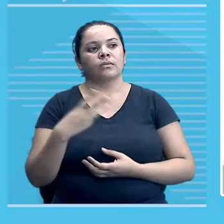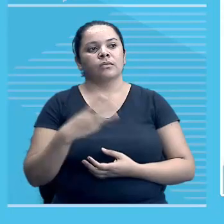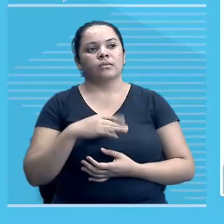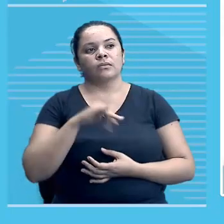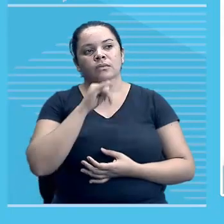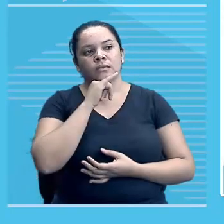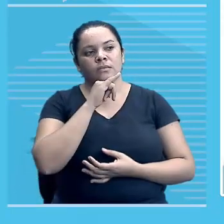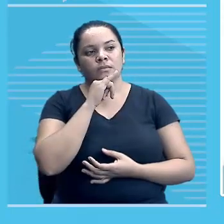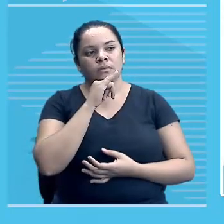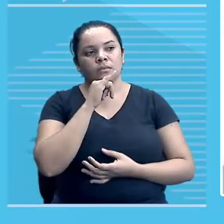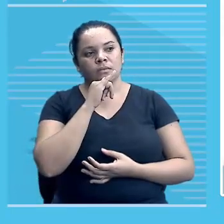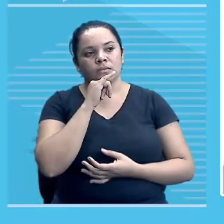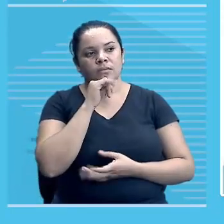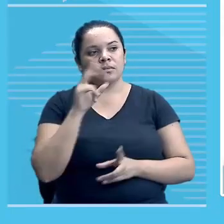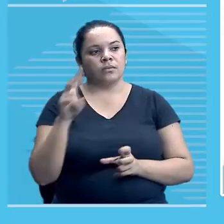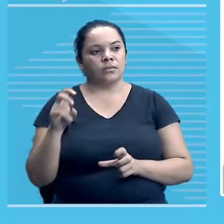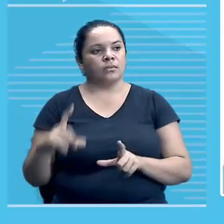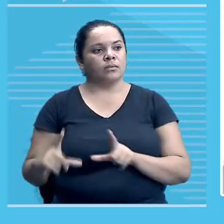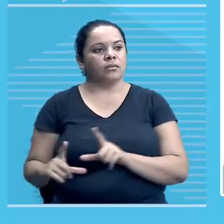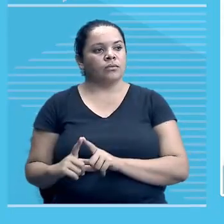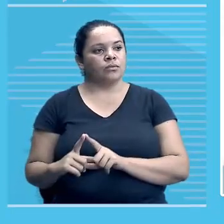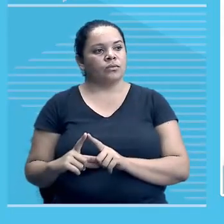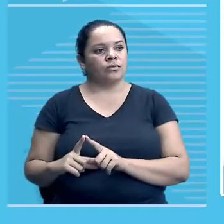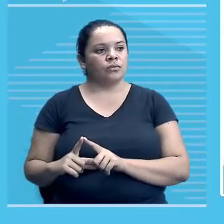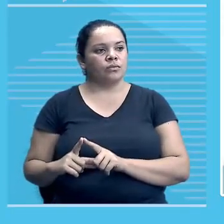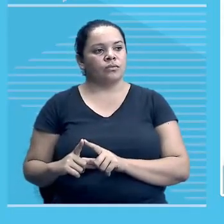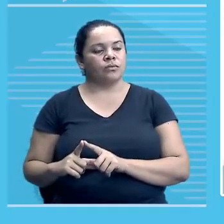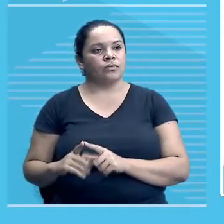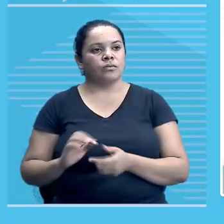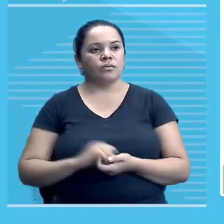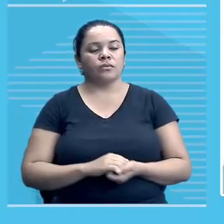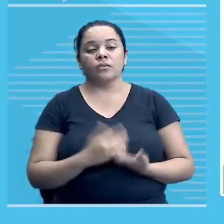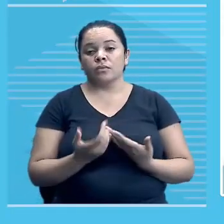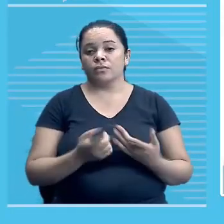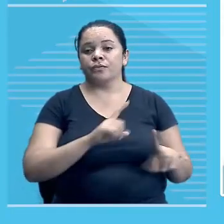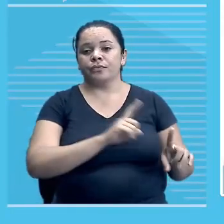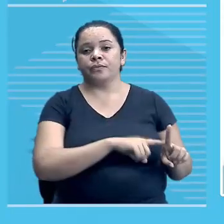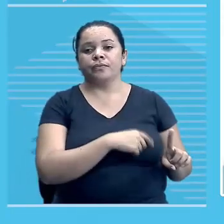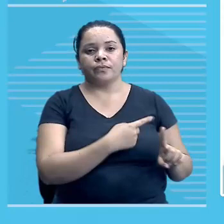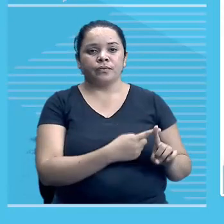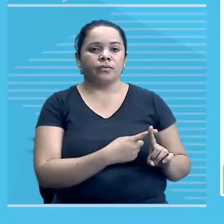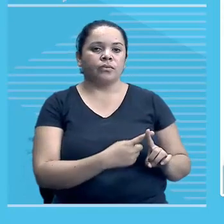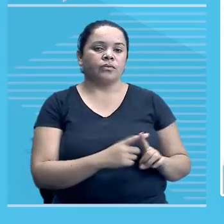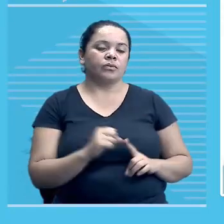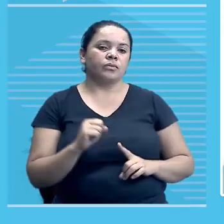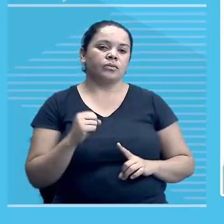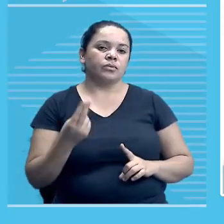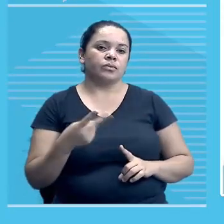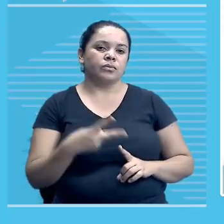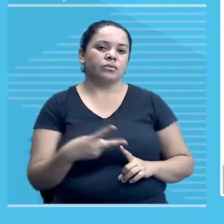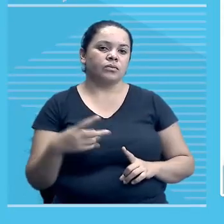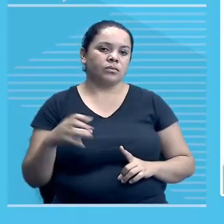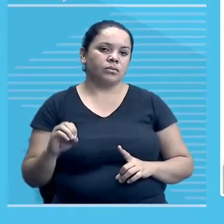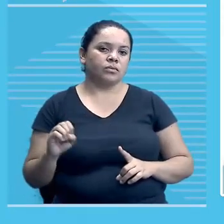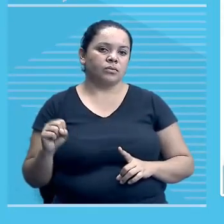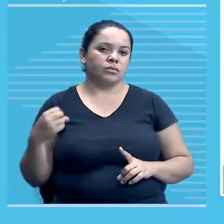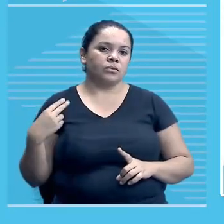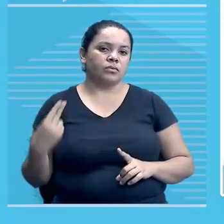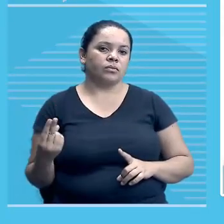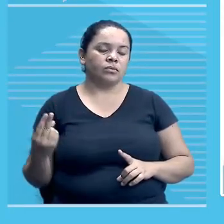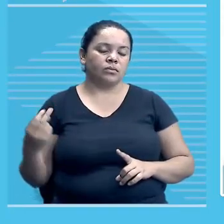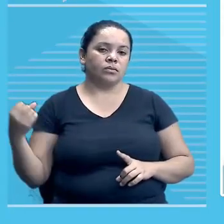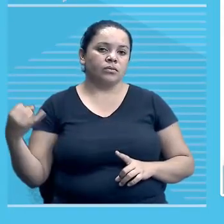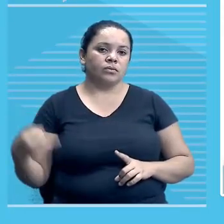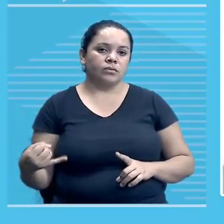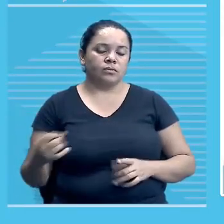sobre o delta. Quando ele for positivo, quando ele for igual a zero ou quando ele for